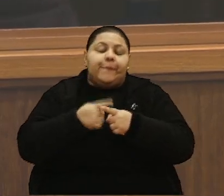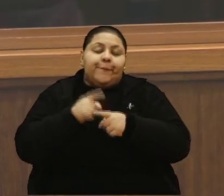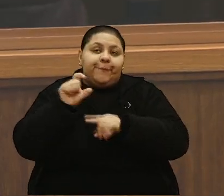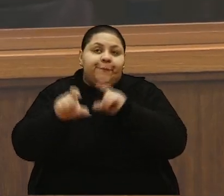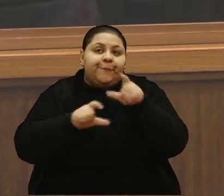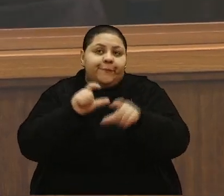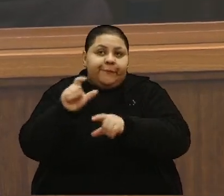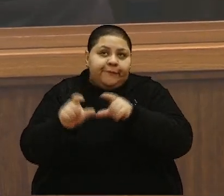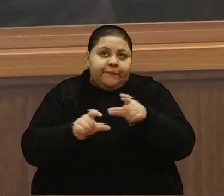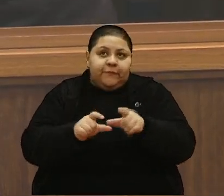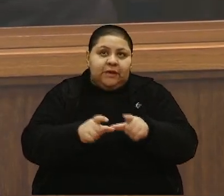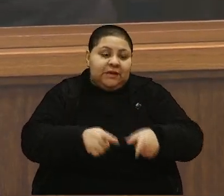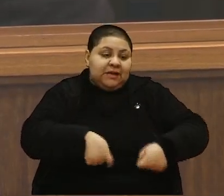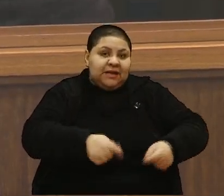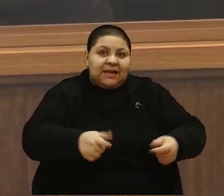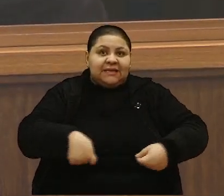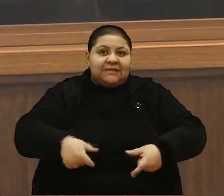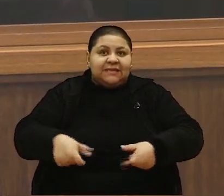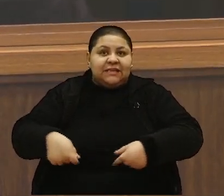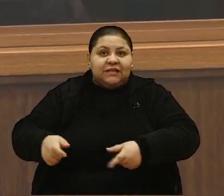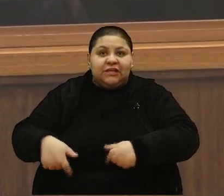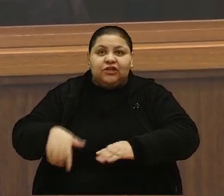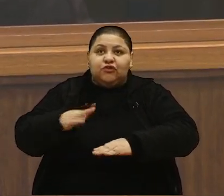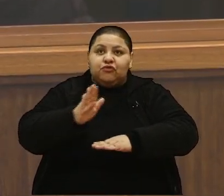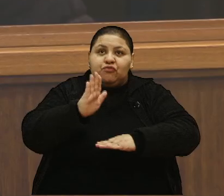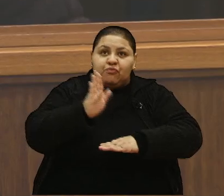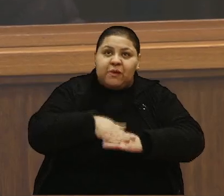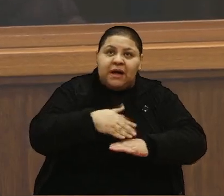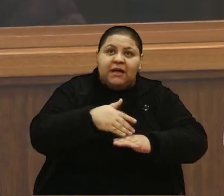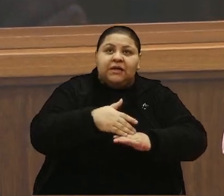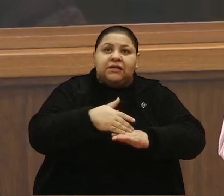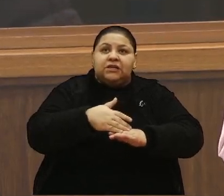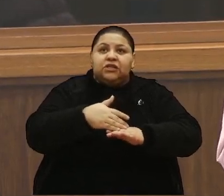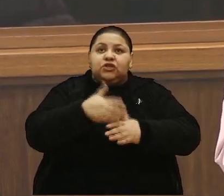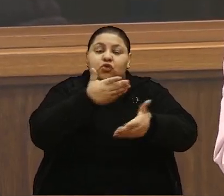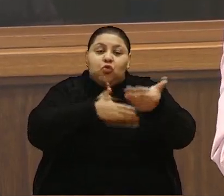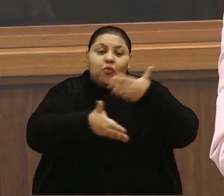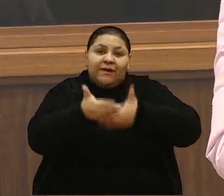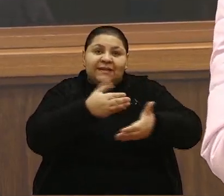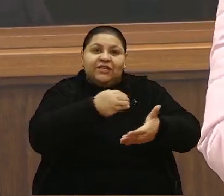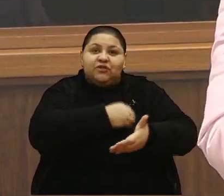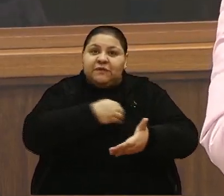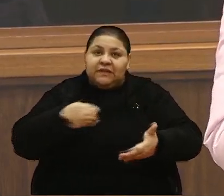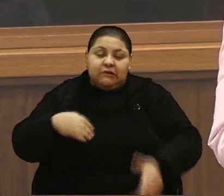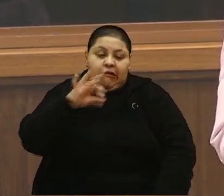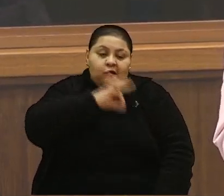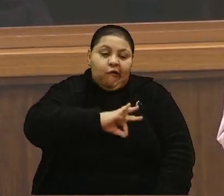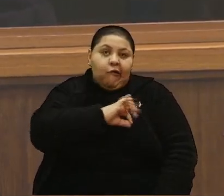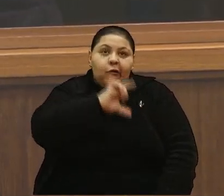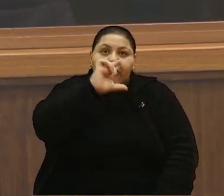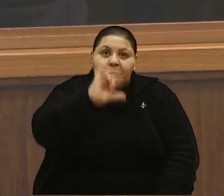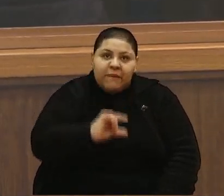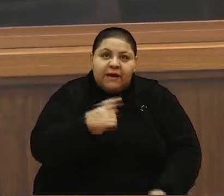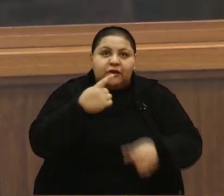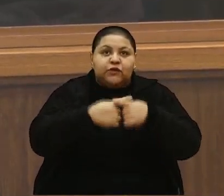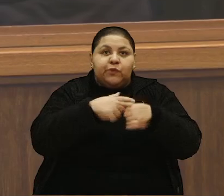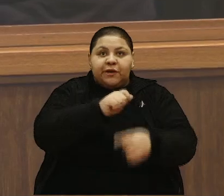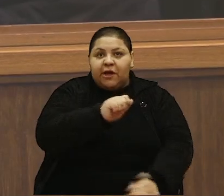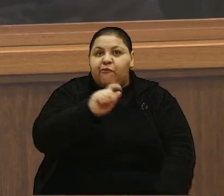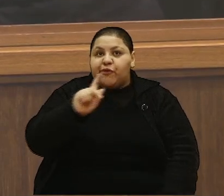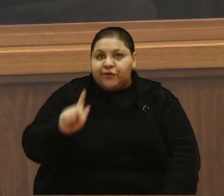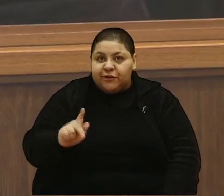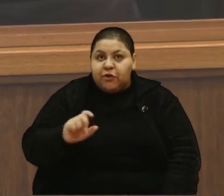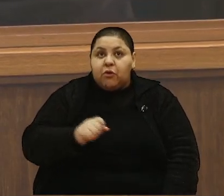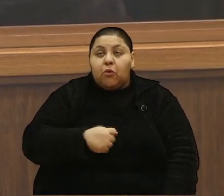pessoas acabam gastando mais com tratamento, ganham menos, né? Porque a aposentadoria a gente sabe quando consegue